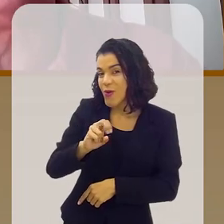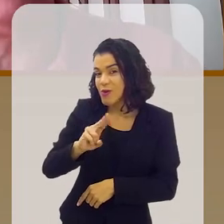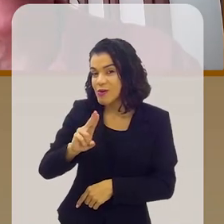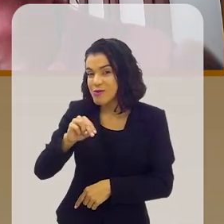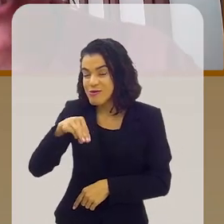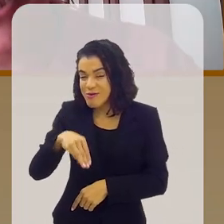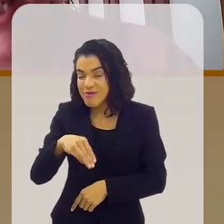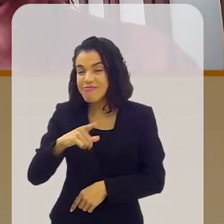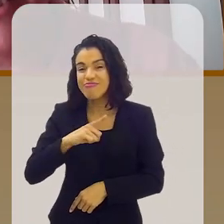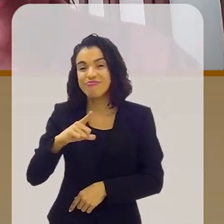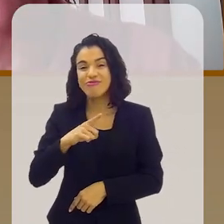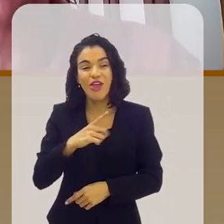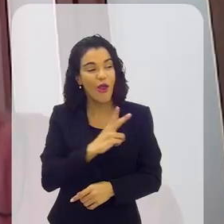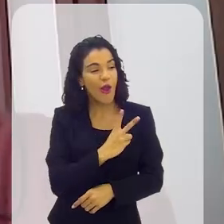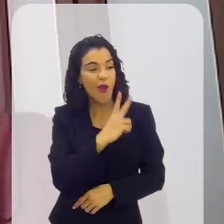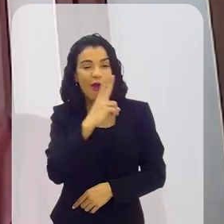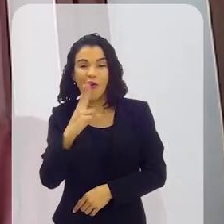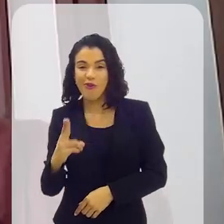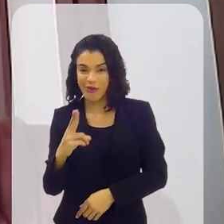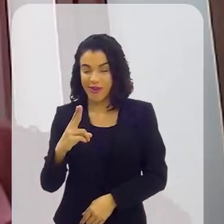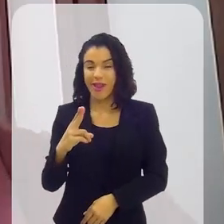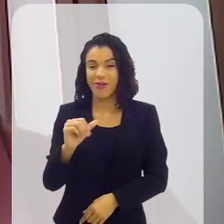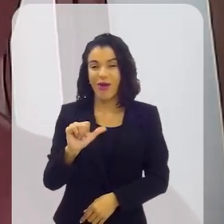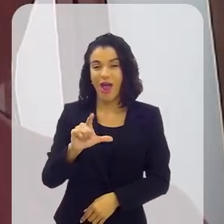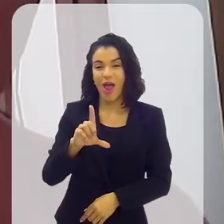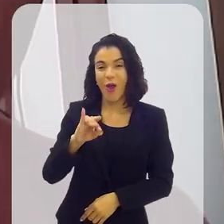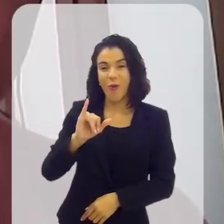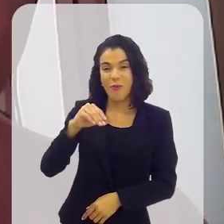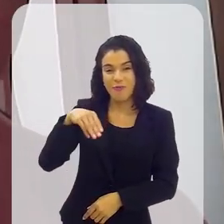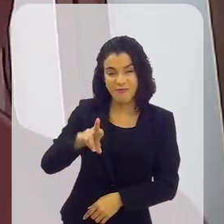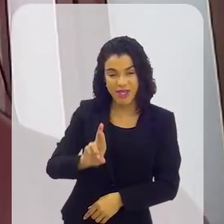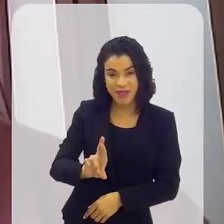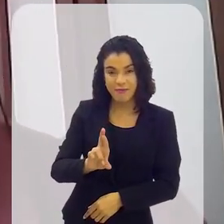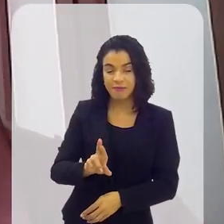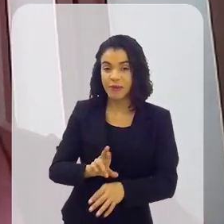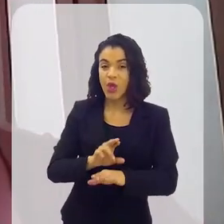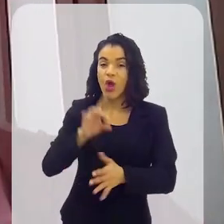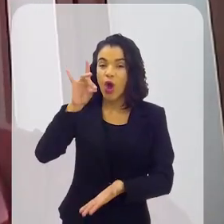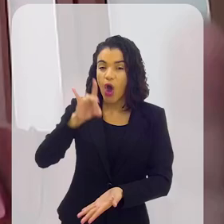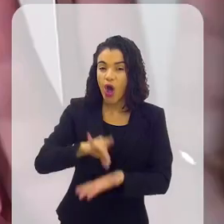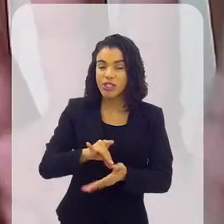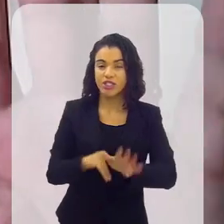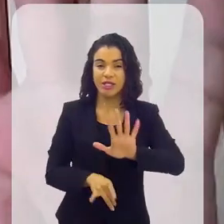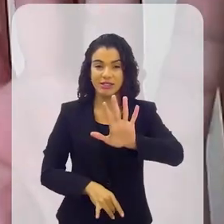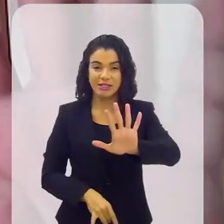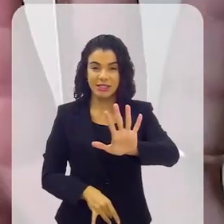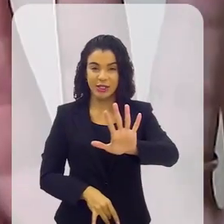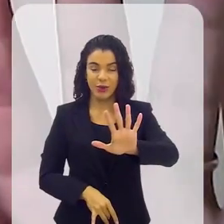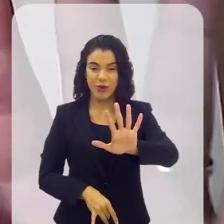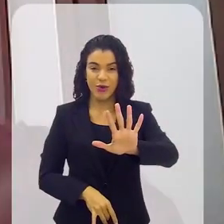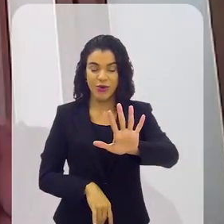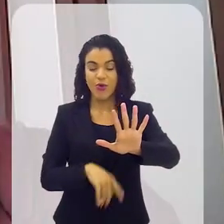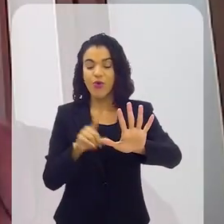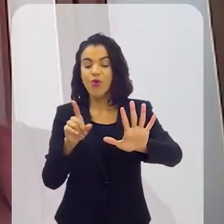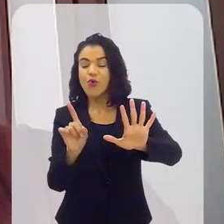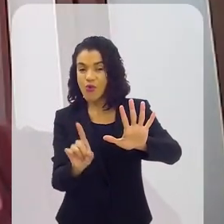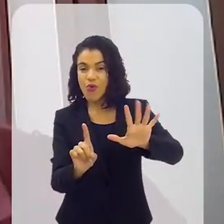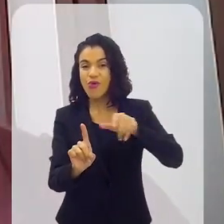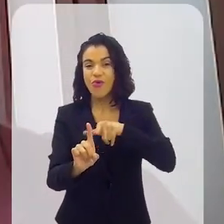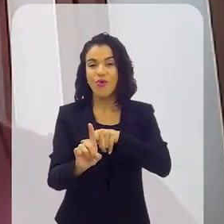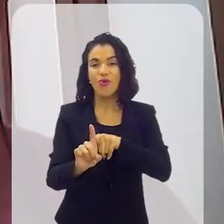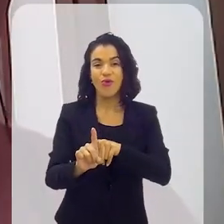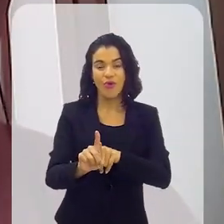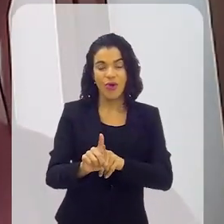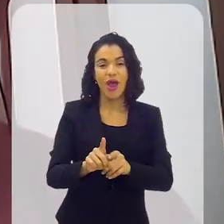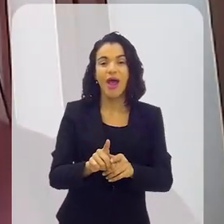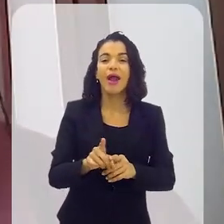Mussum era do Originais de Samba, tinha levado o Almir para ser músico do Originais. Originais eram cinco percussionistas, e o Almir era